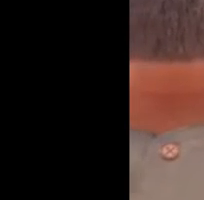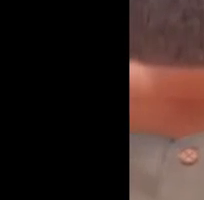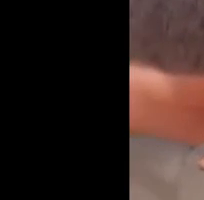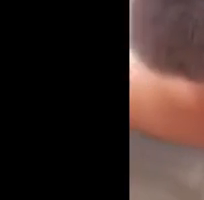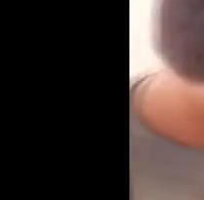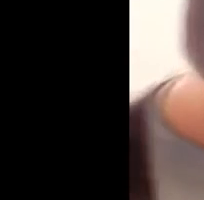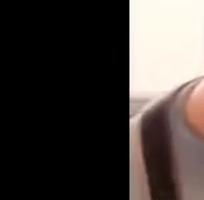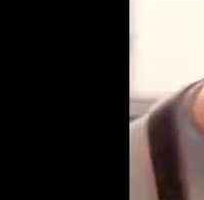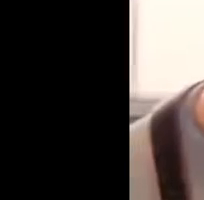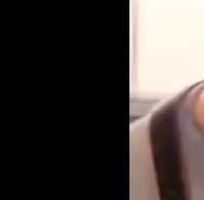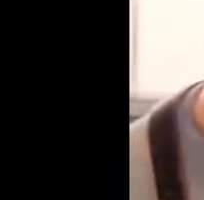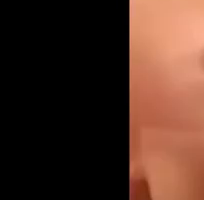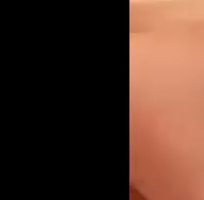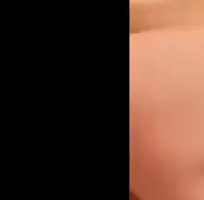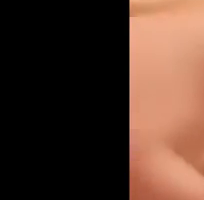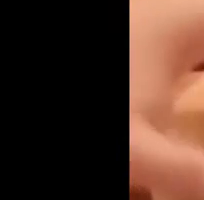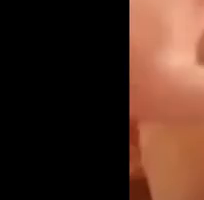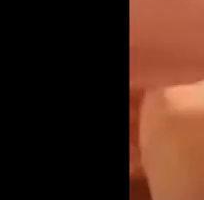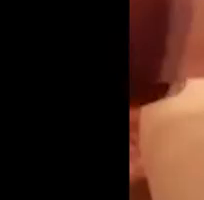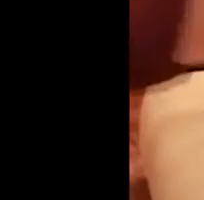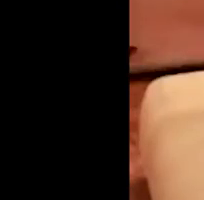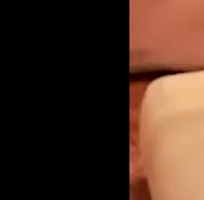E aí